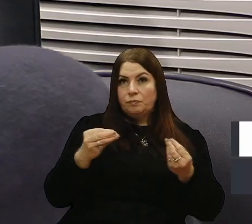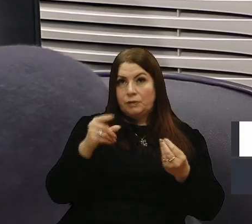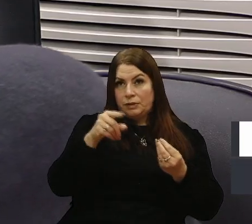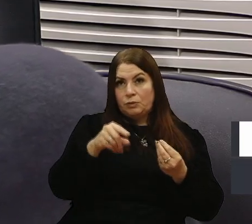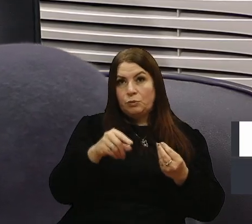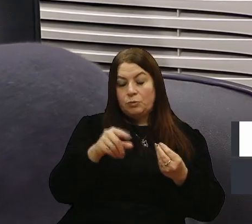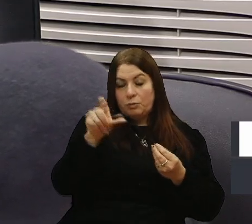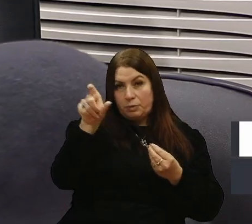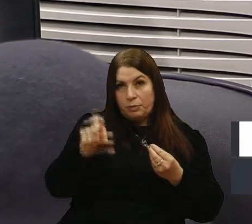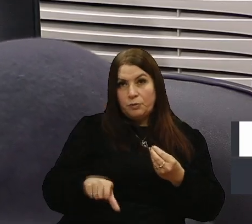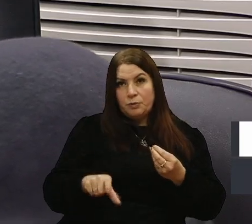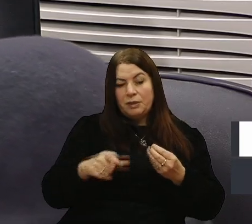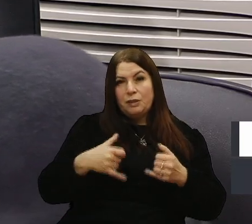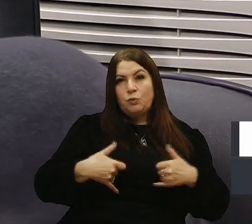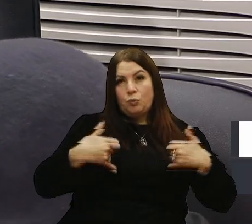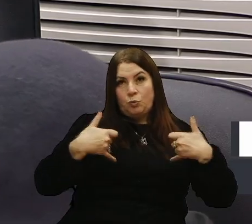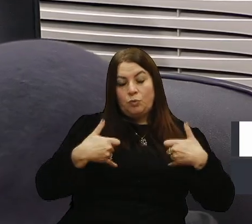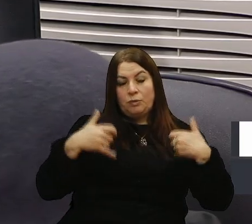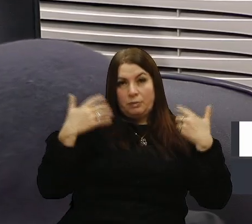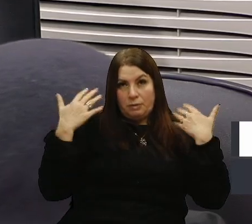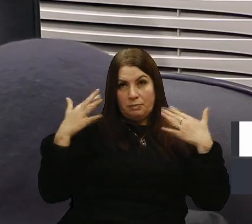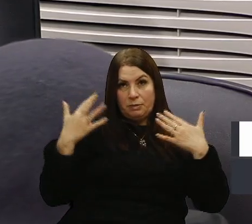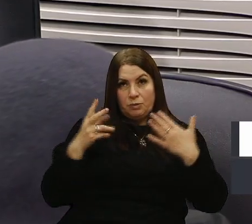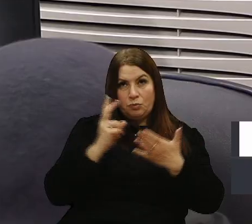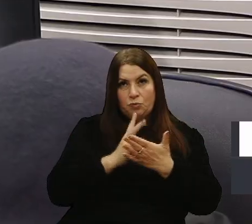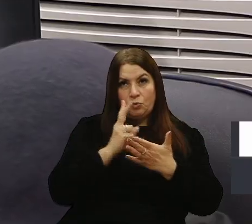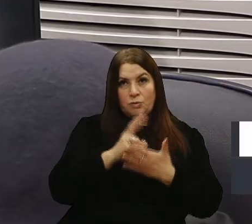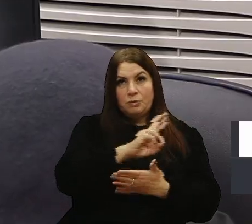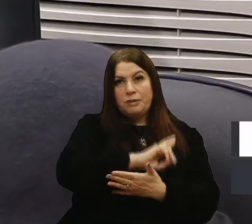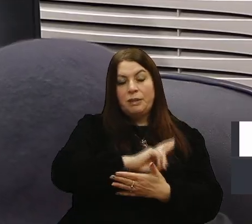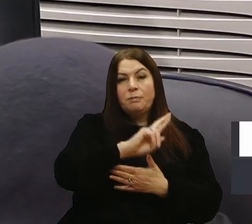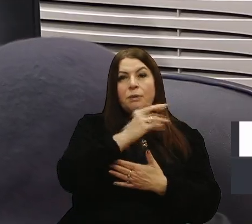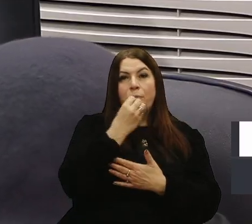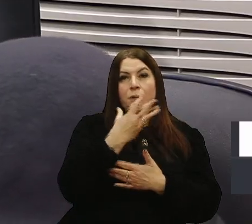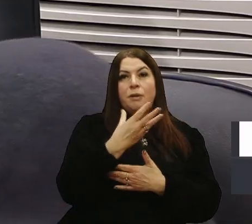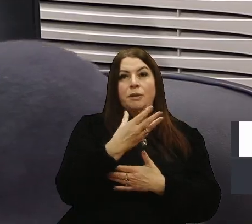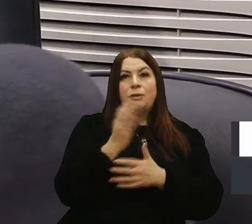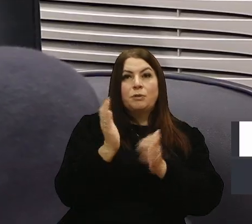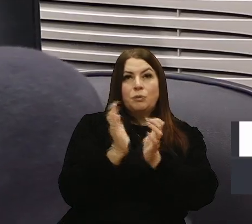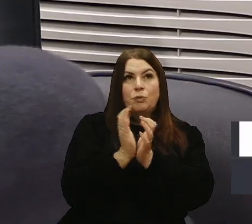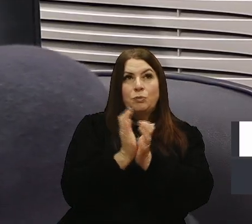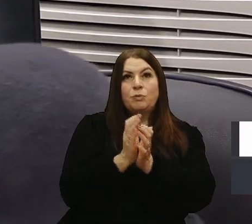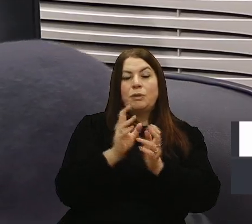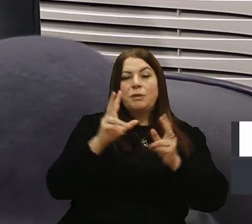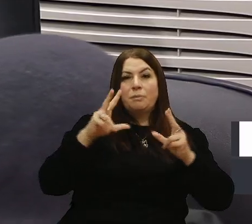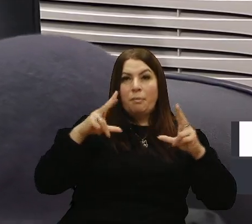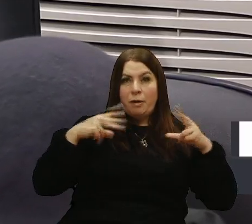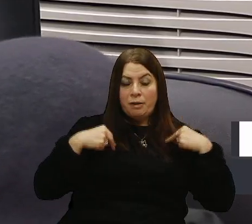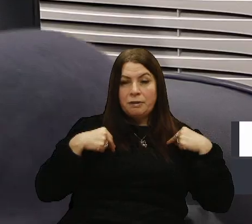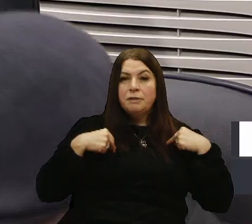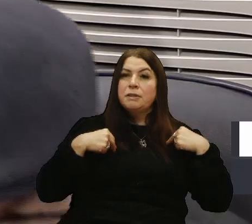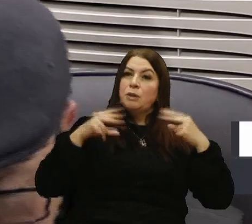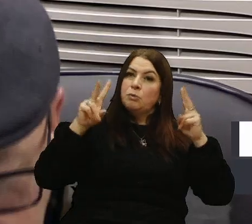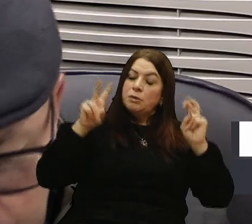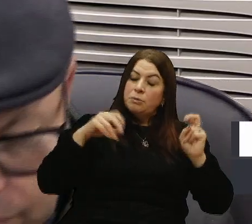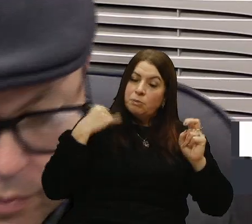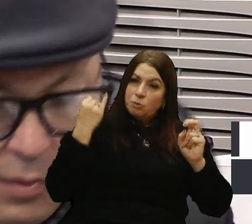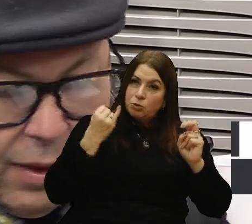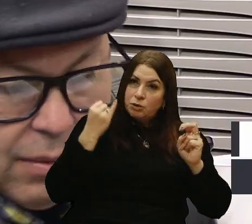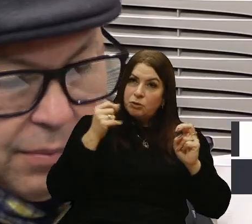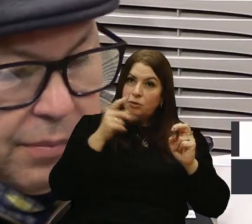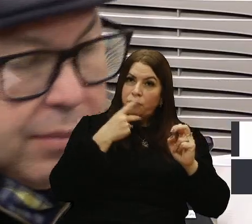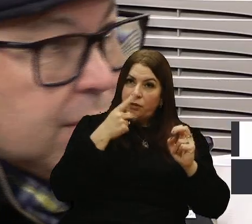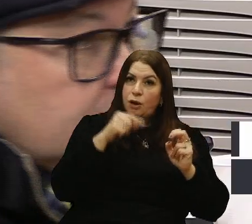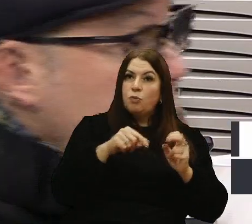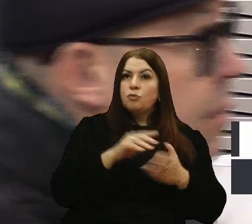senhor é uma pessoa que eu tenho orgulho, e parabéns, continue sempre representando muito bem essa categoria aí, porque eles merecem. E é um tema muito importante esse que o senhor